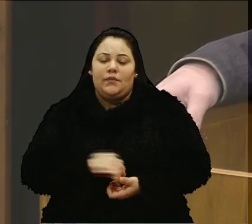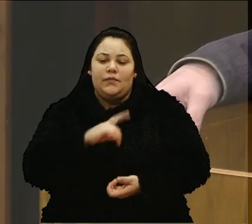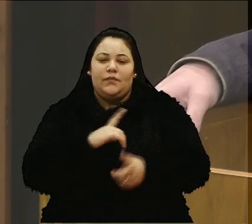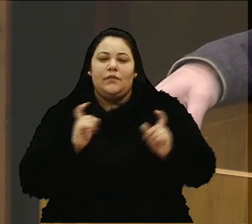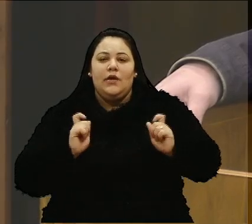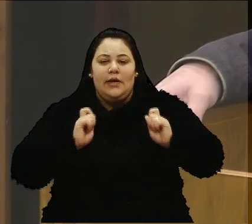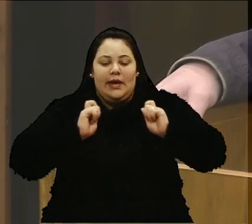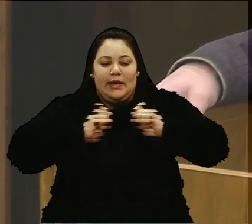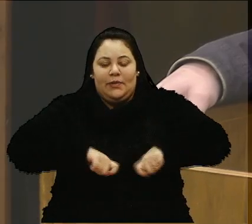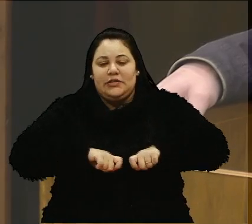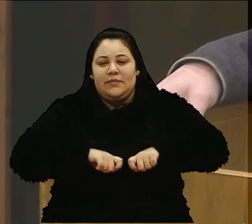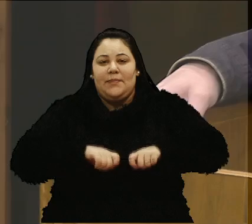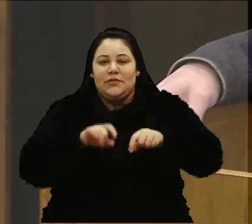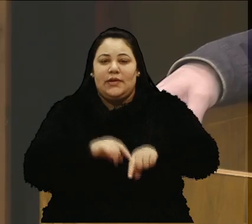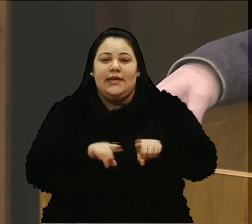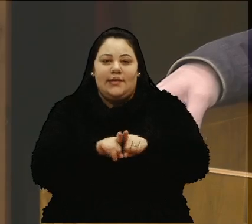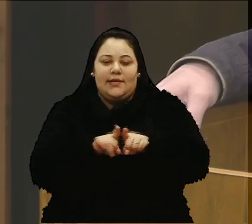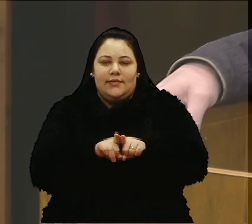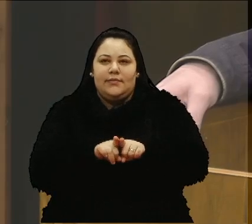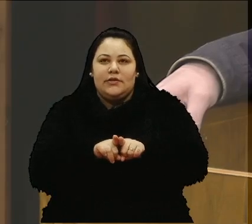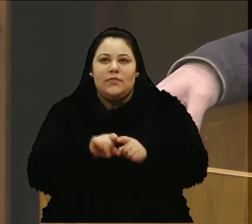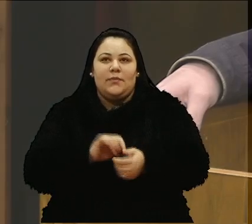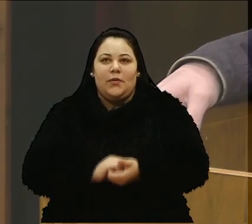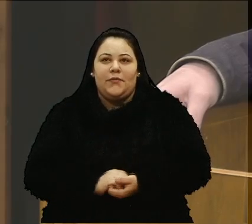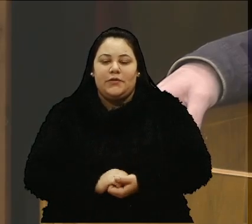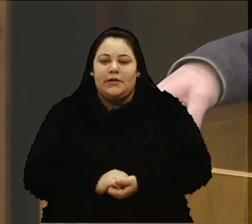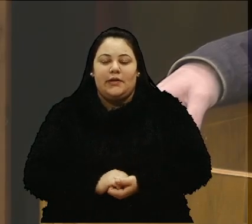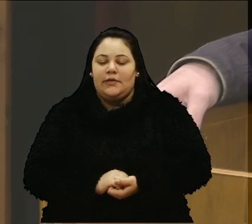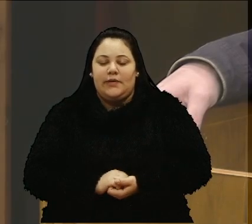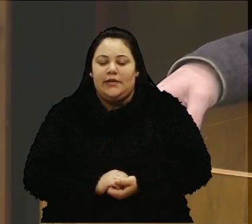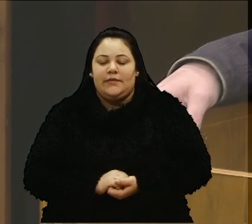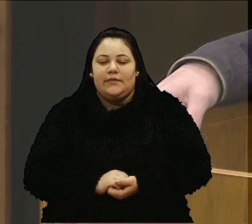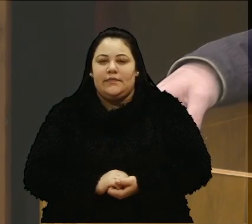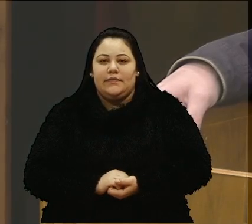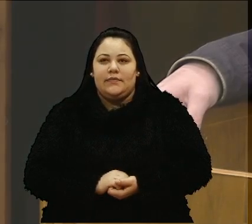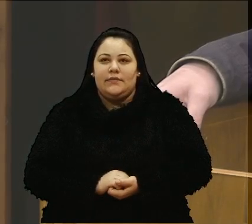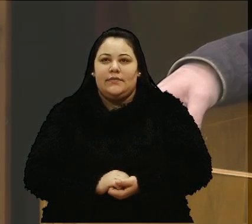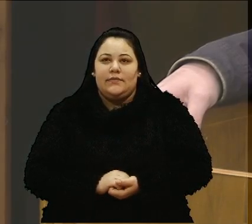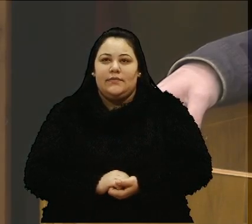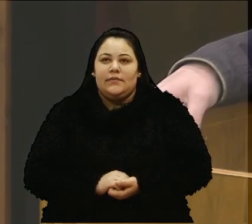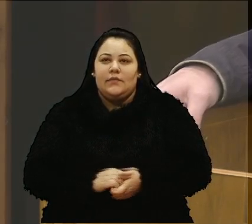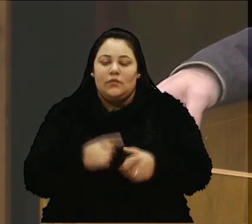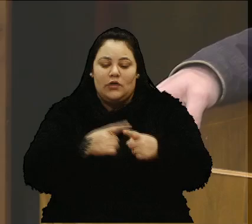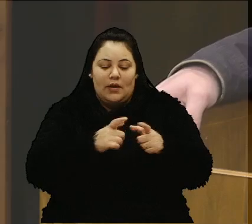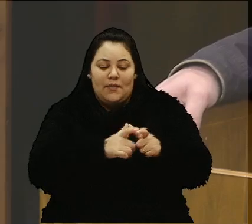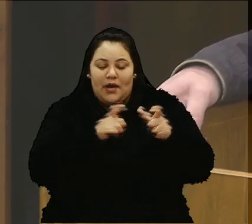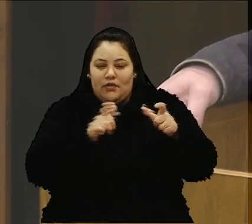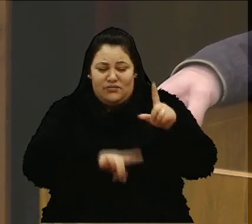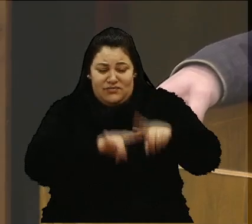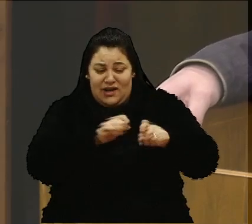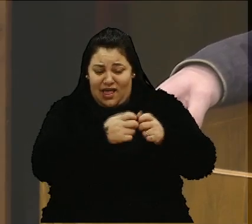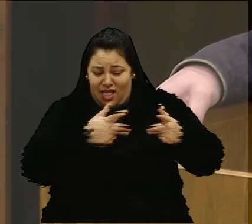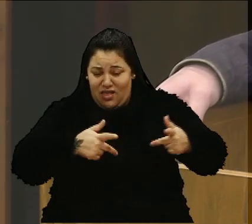vetar a população gaúcha de comprar grande parte das coisas do